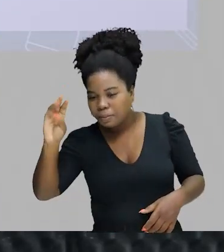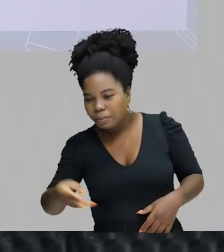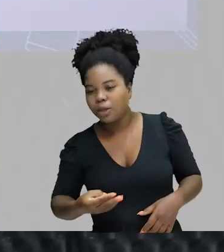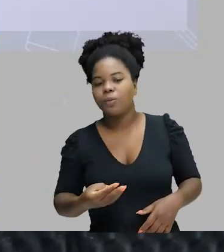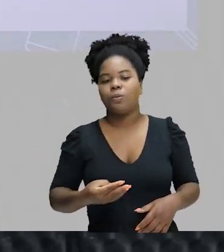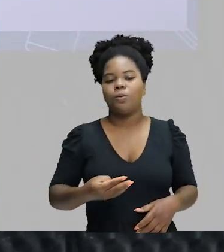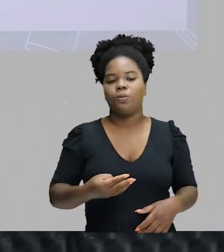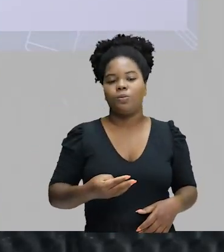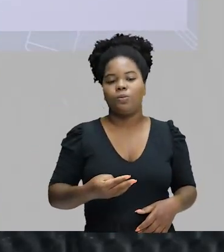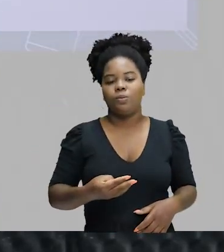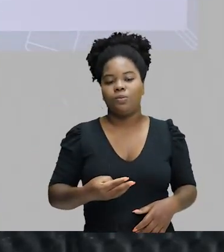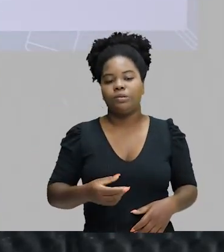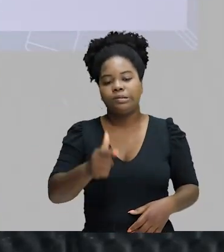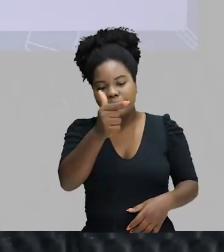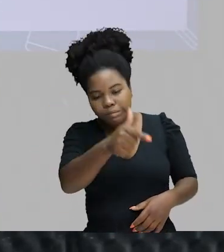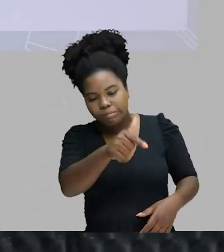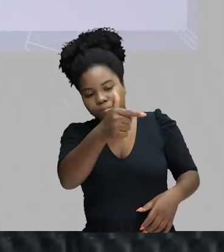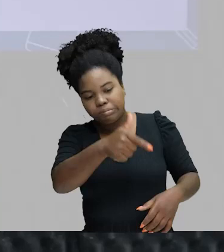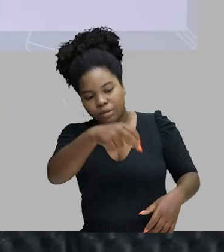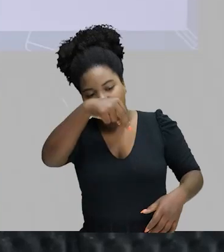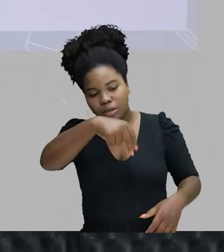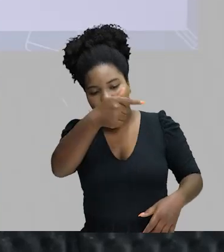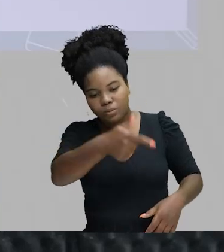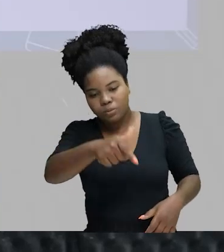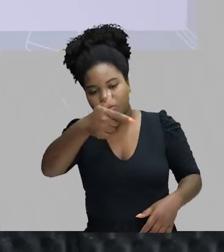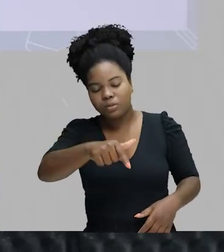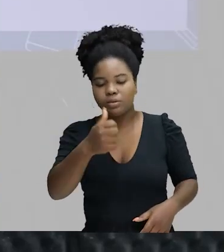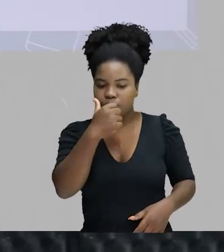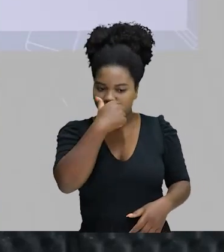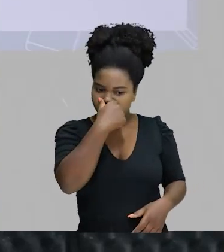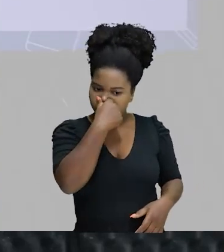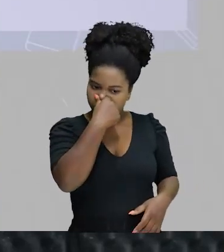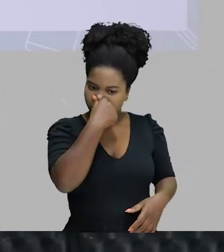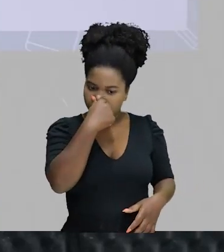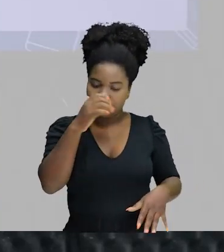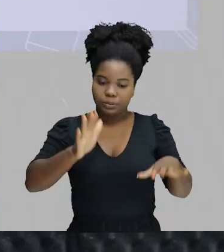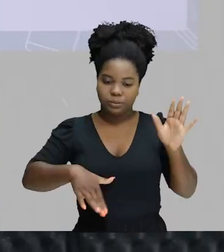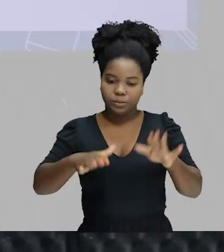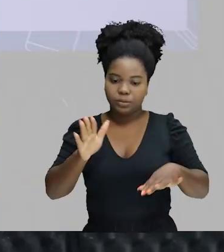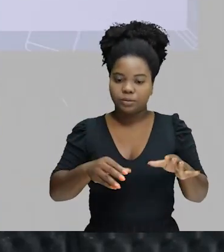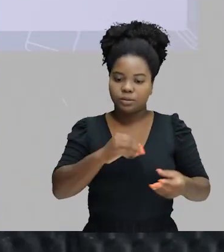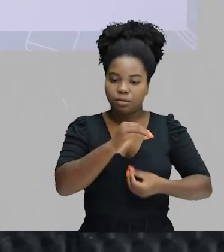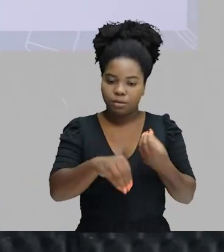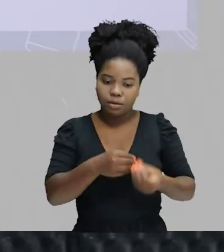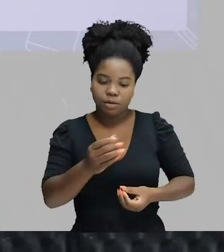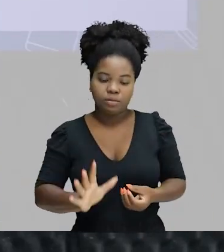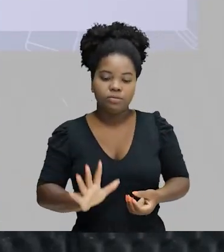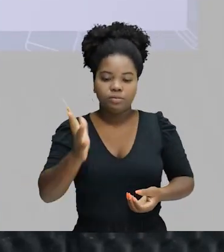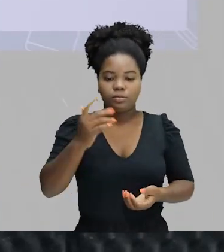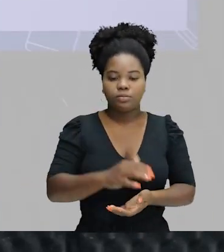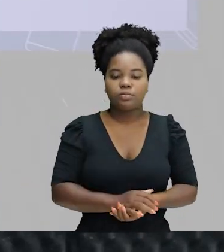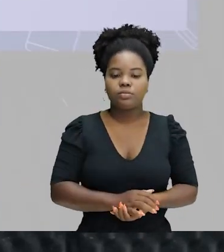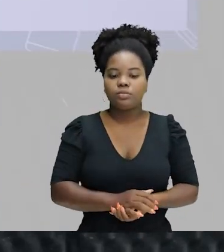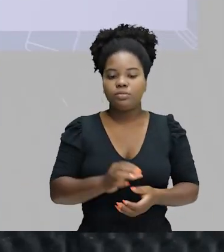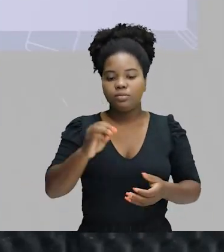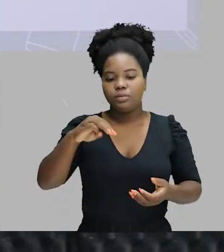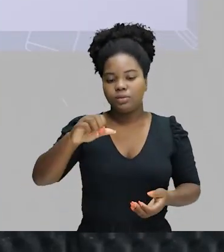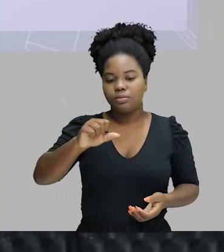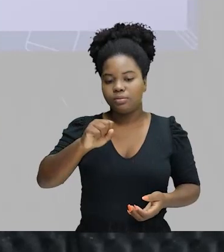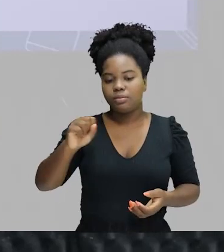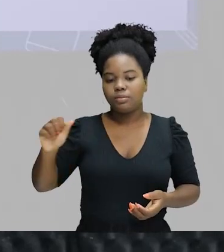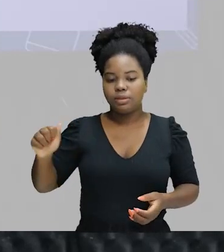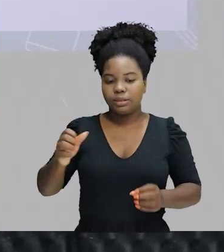sendo repetidas. Então, dependendo das condições que a reação ela é feita. Com isso, a massa